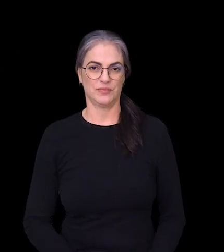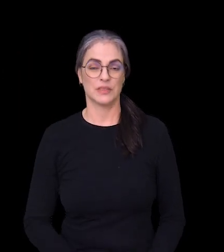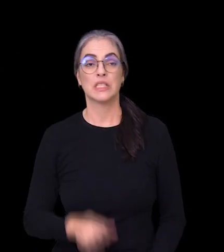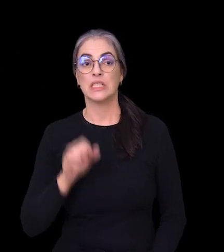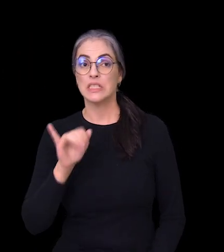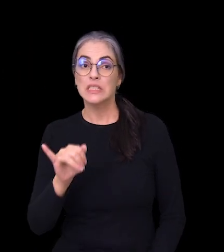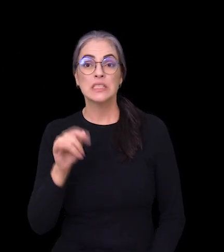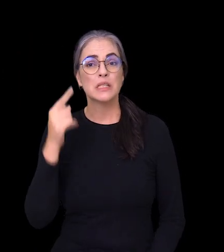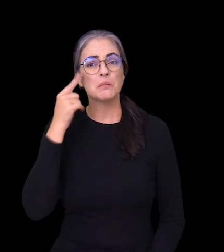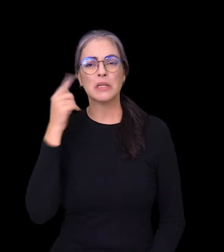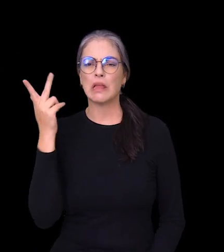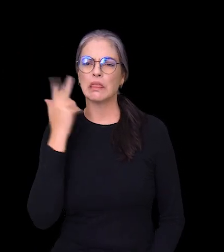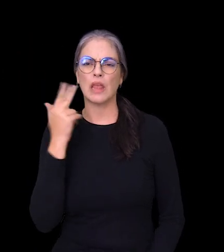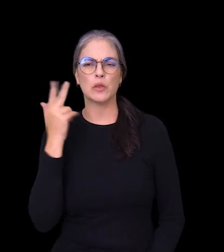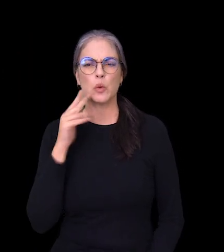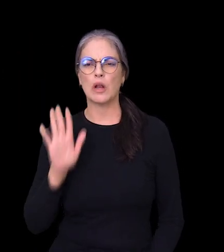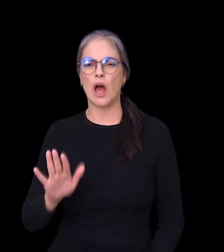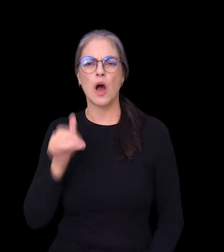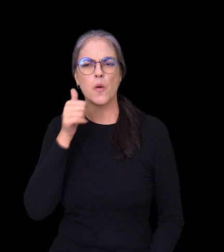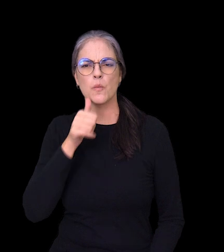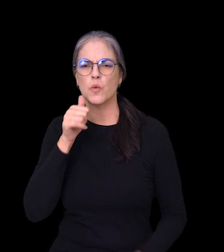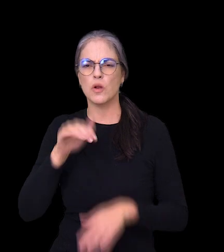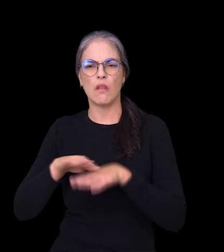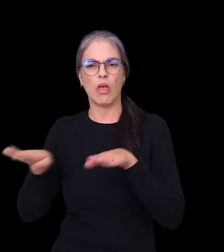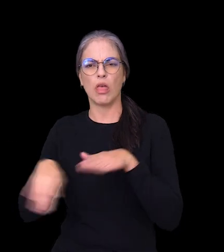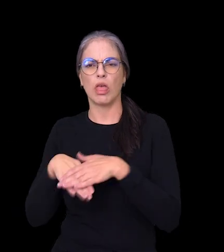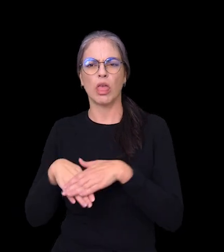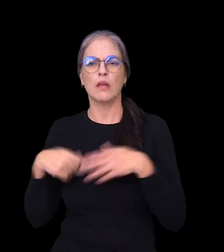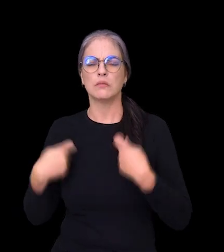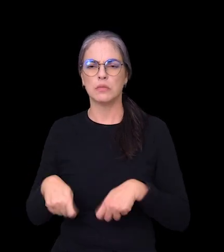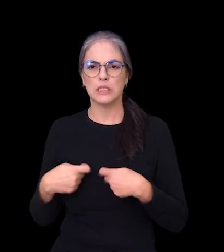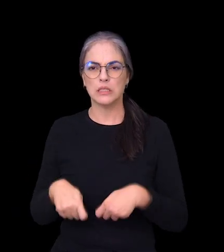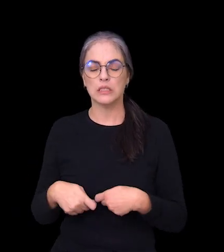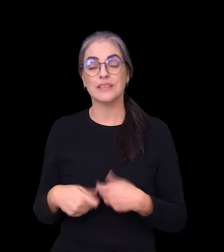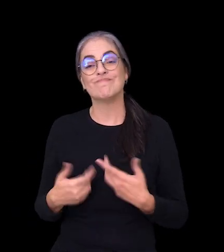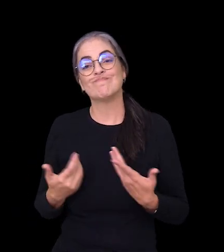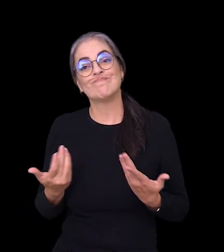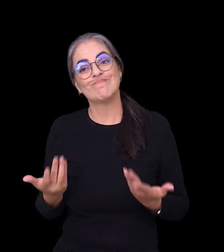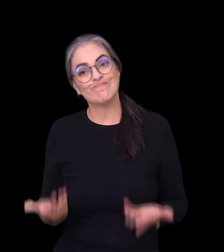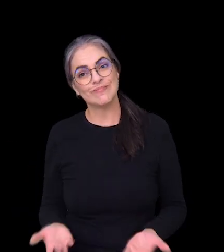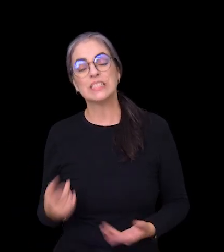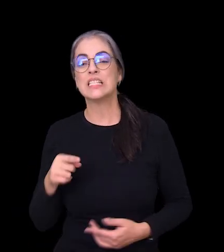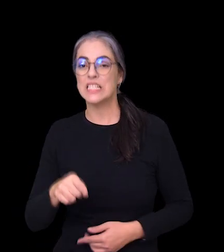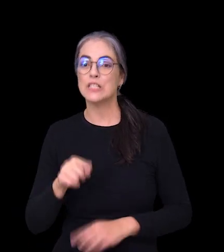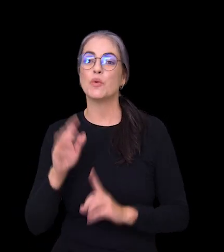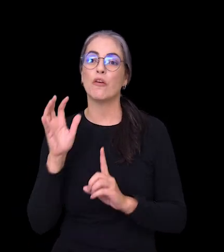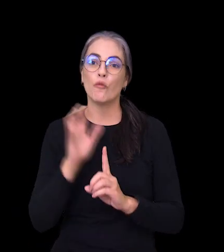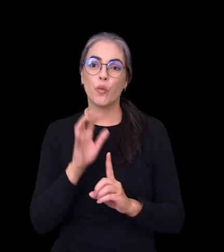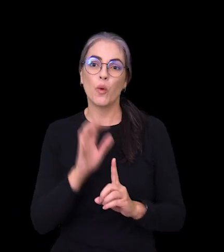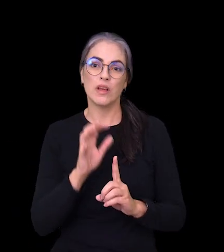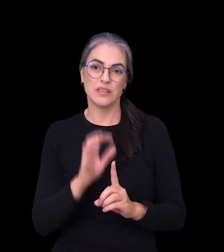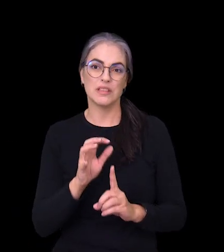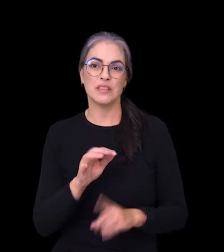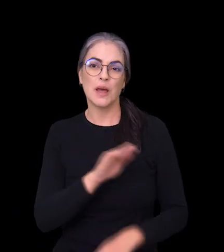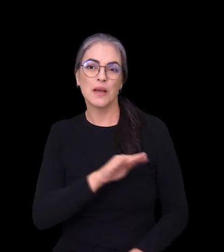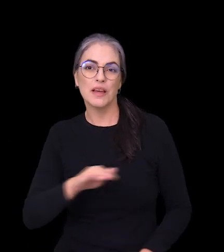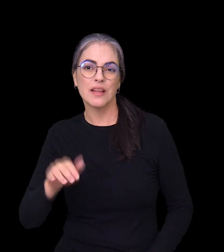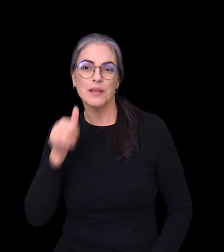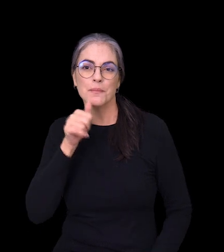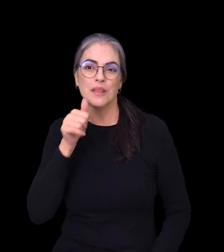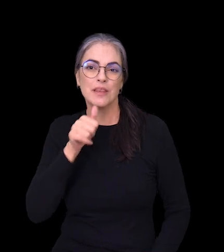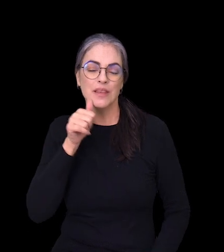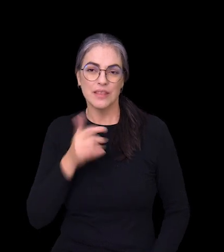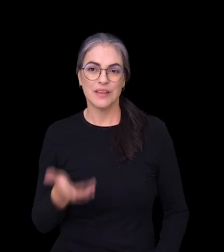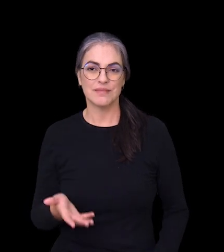naturalizado esse lugar de subjugação das mulheres, isso também reflete no que é a experiência das meninas e